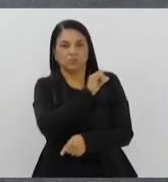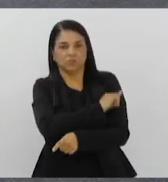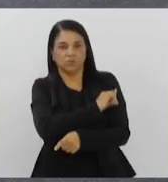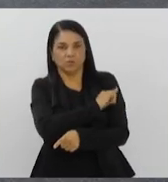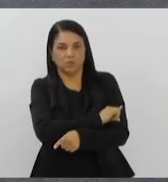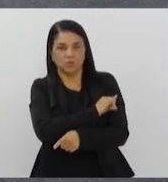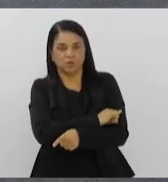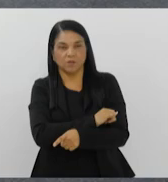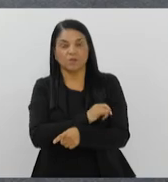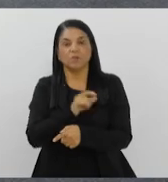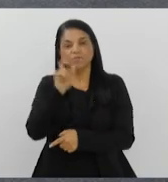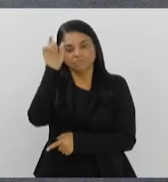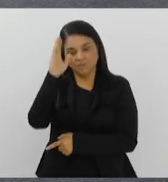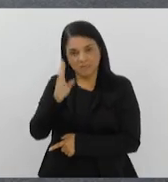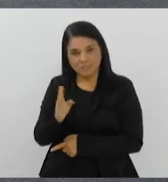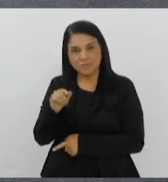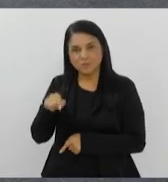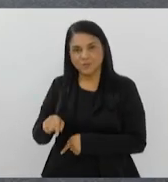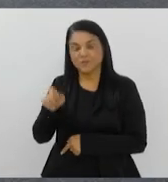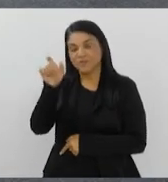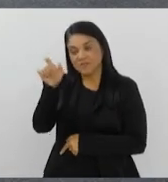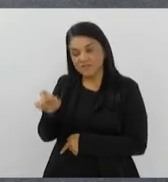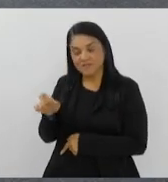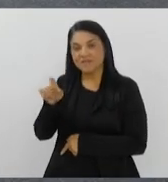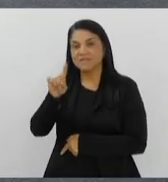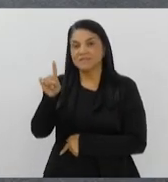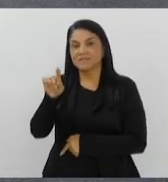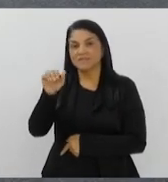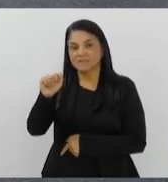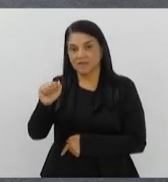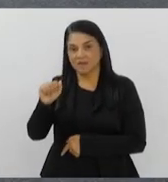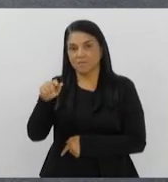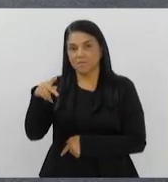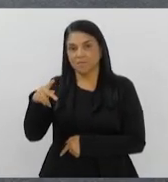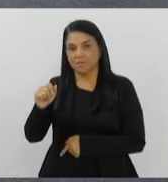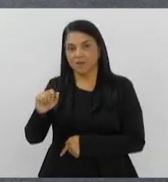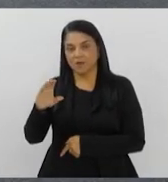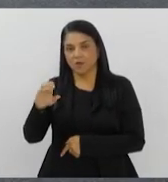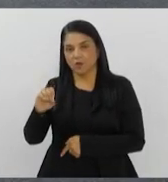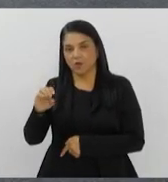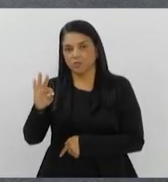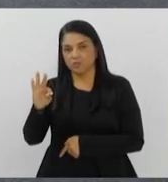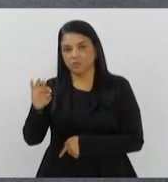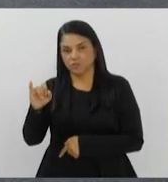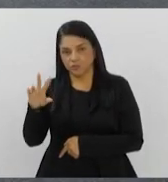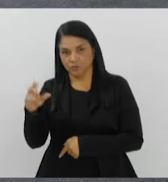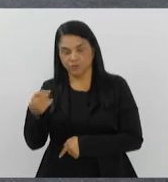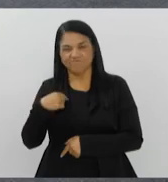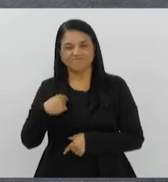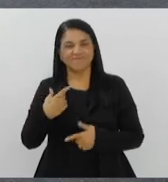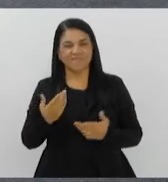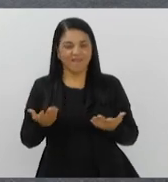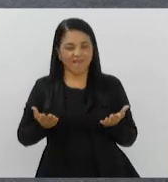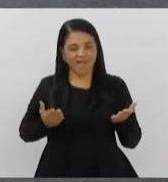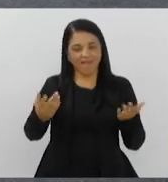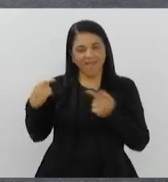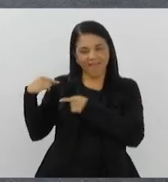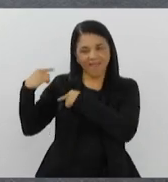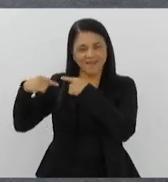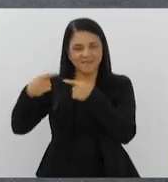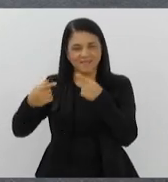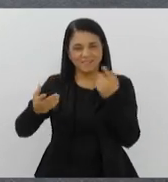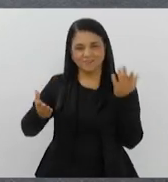de um Zeca Pagodinho, que é toda uma herança de uma malandragem, da herança do início do samba,